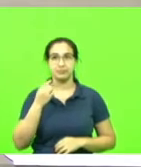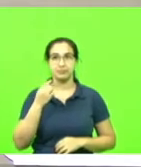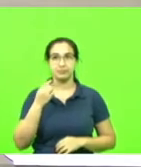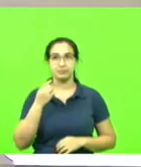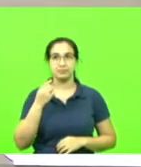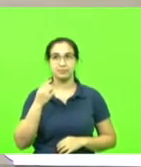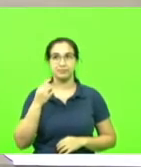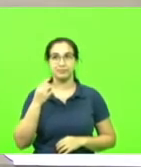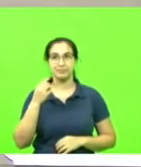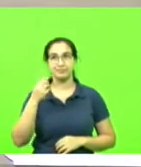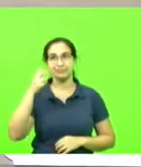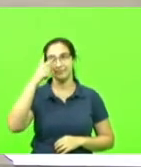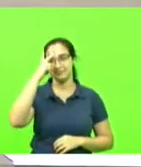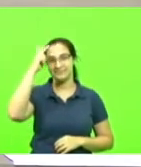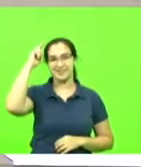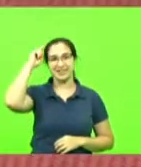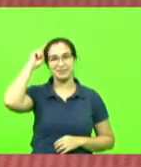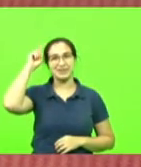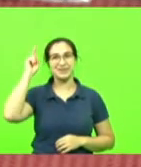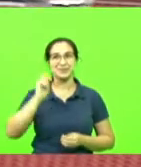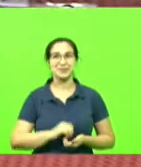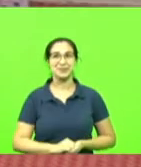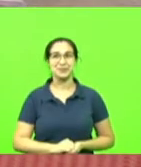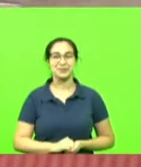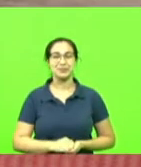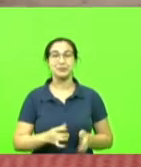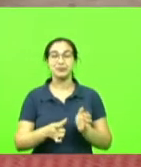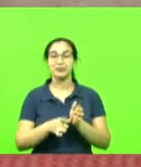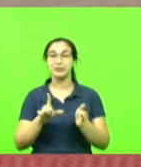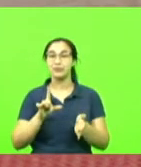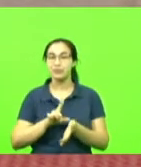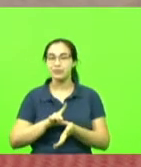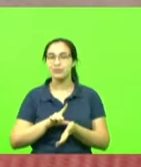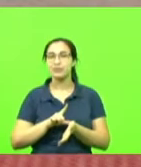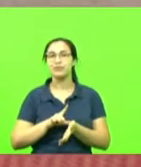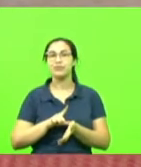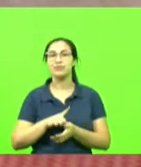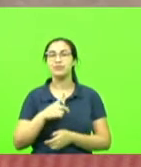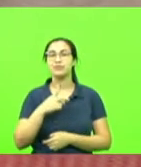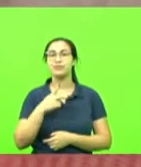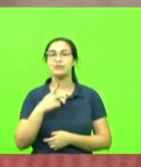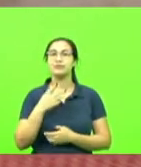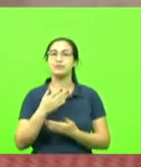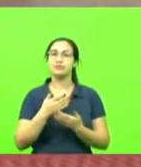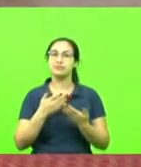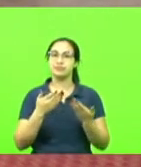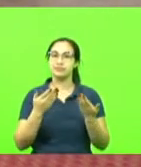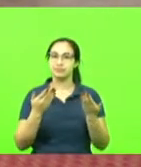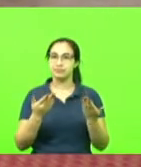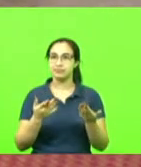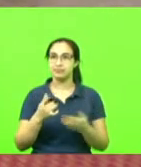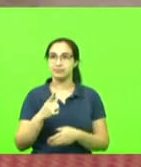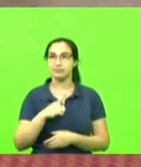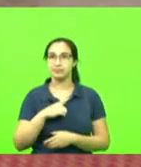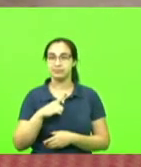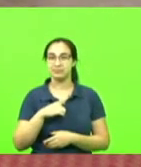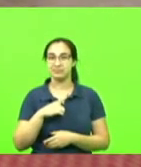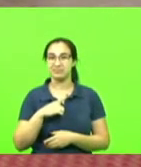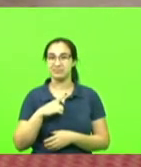Preso. Antes, senhor presidente, senhores e senhoras deputadas, antes de que eles tenham que sair,